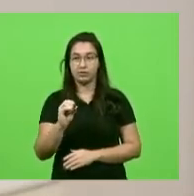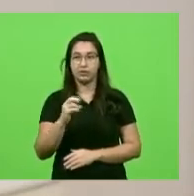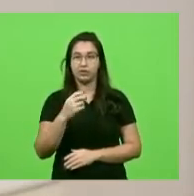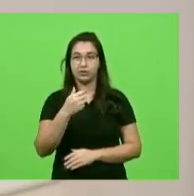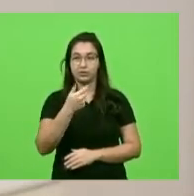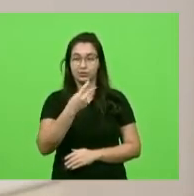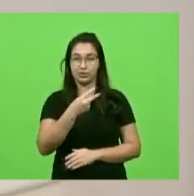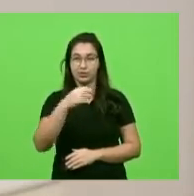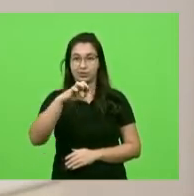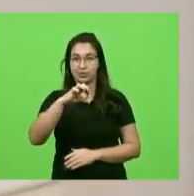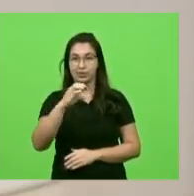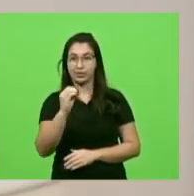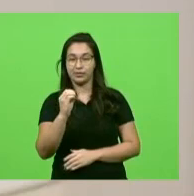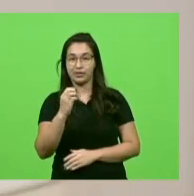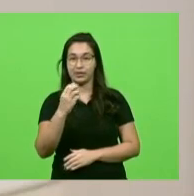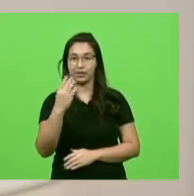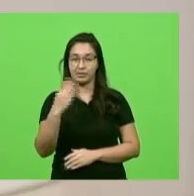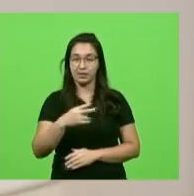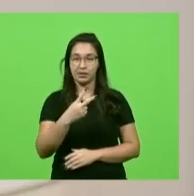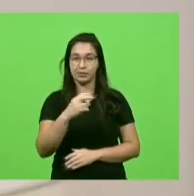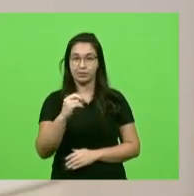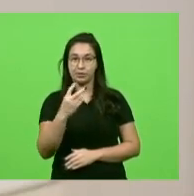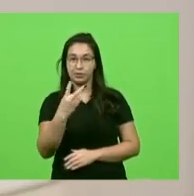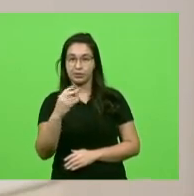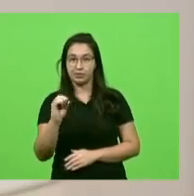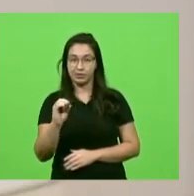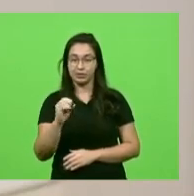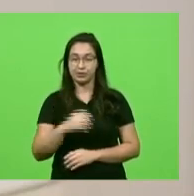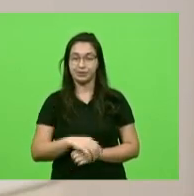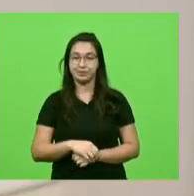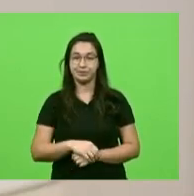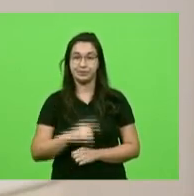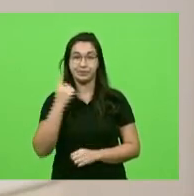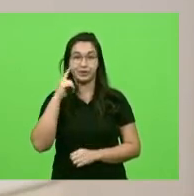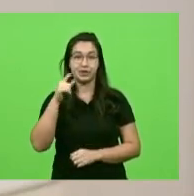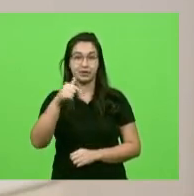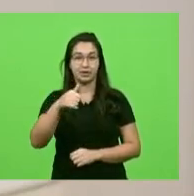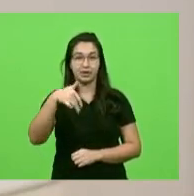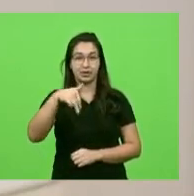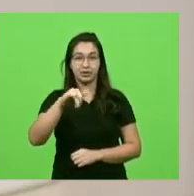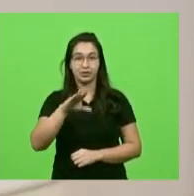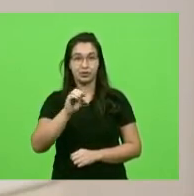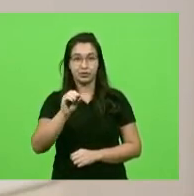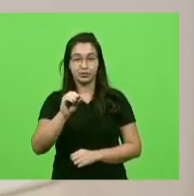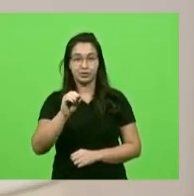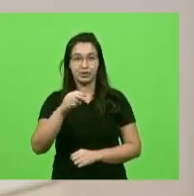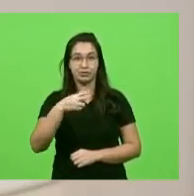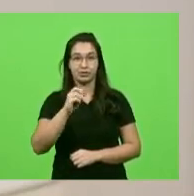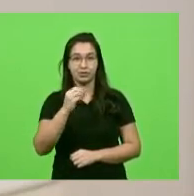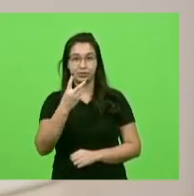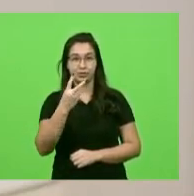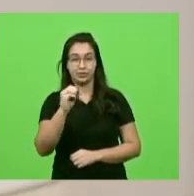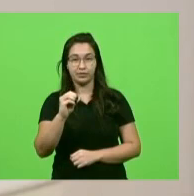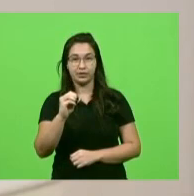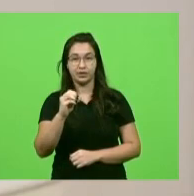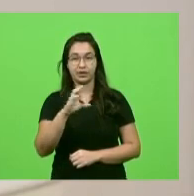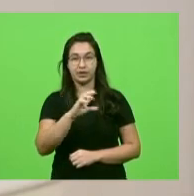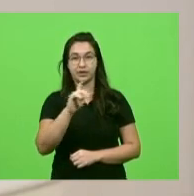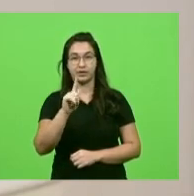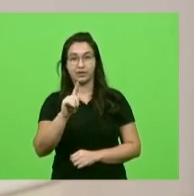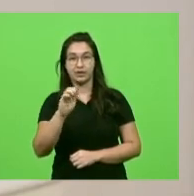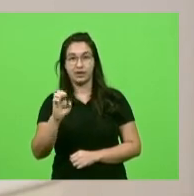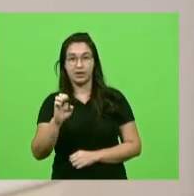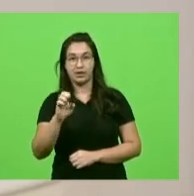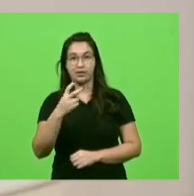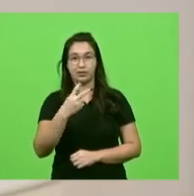290/2020. Outro sim, em 7 de maio de 2020, junto ao processo CGE 284/2020,